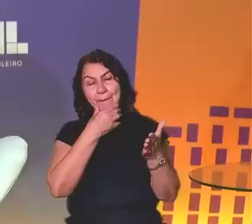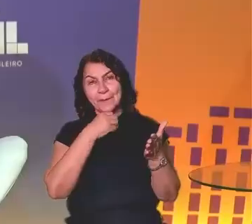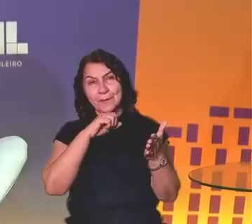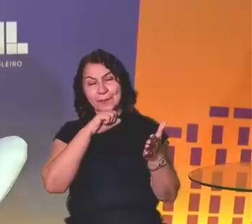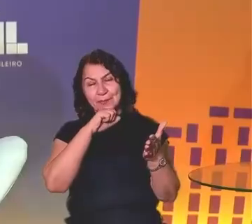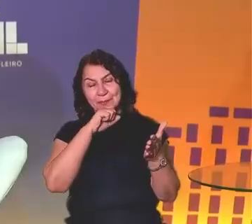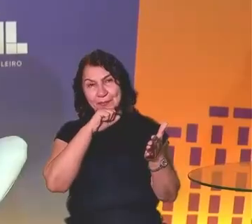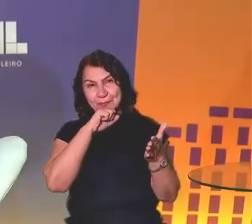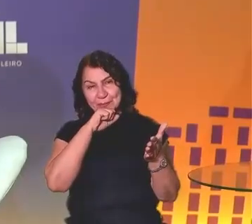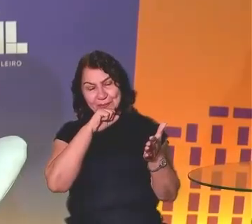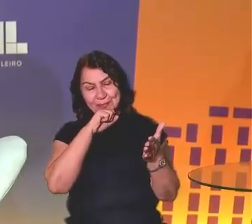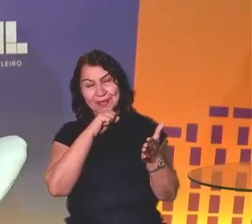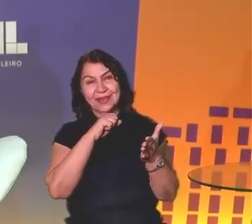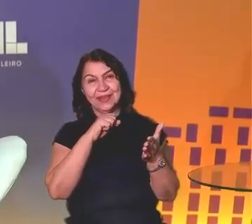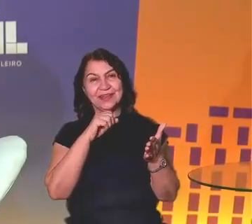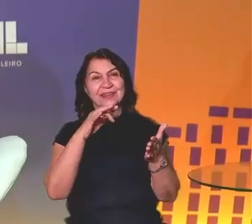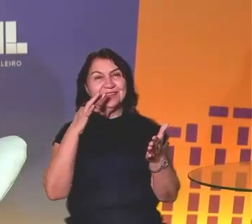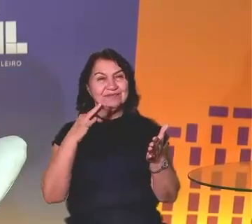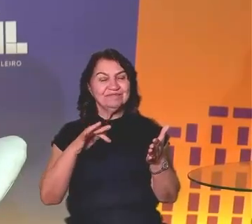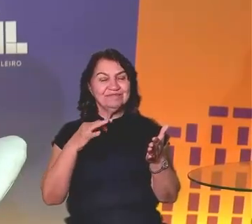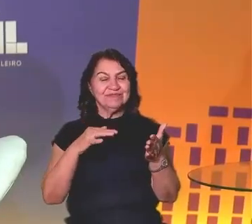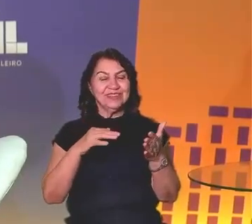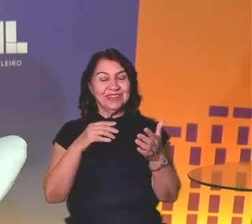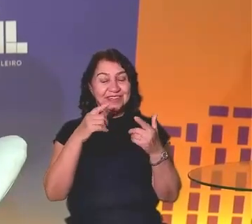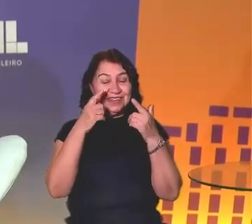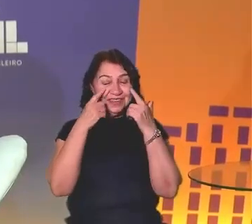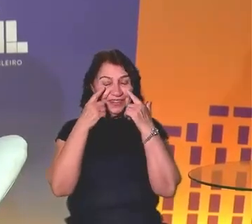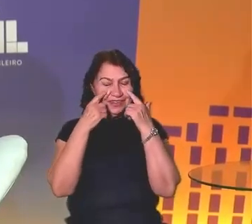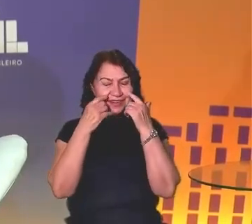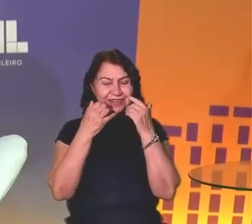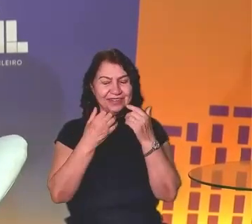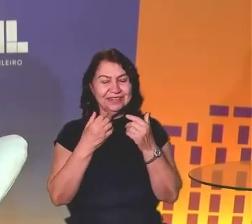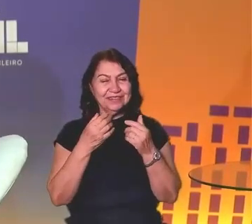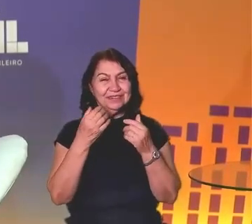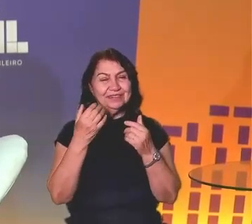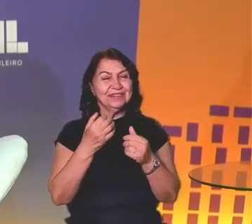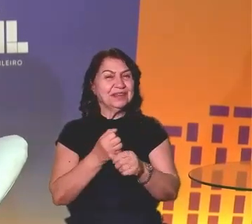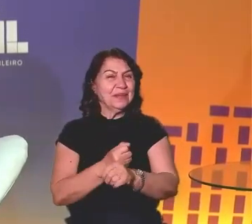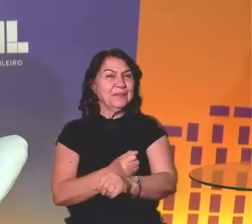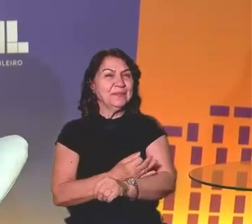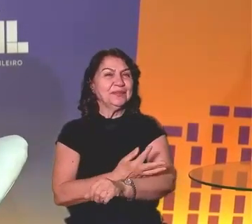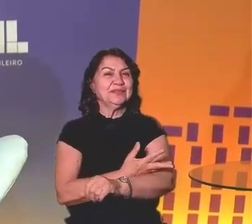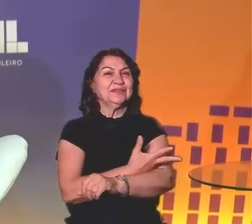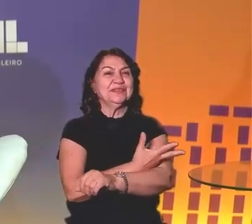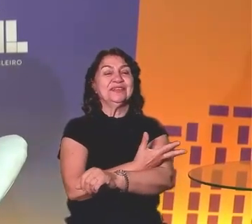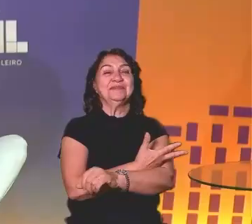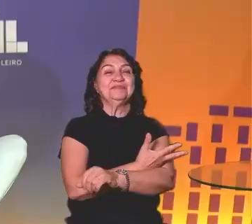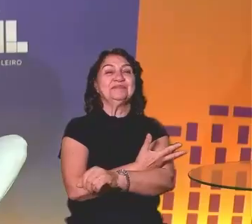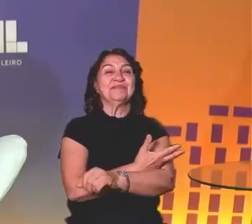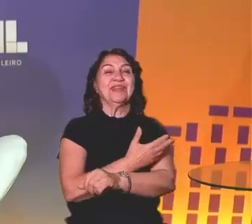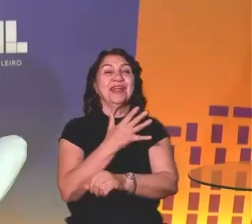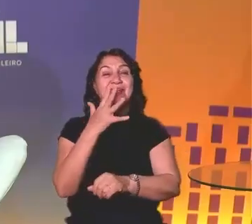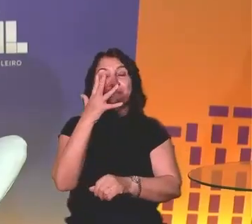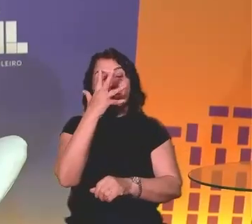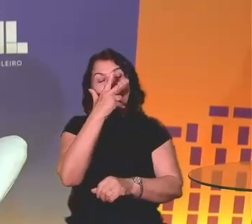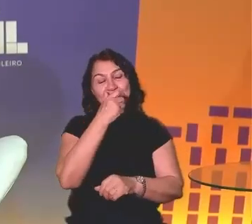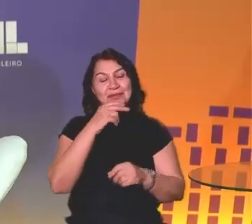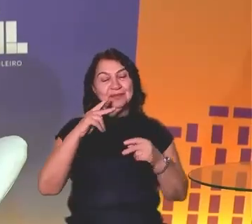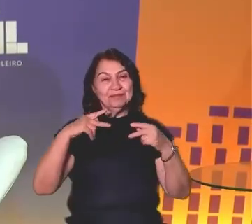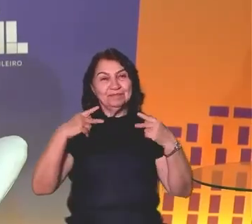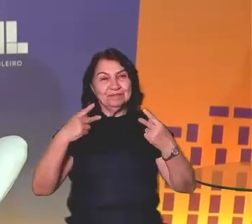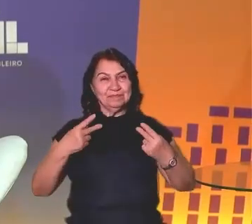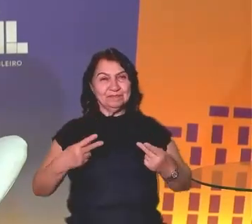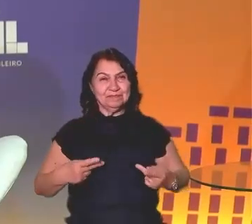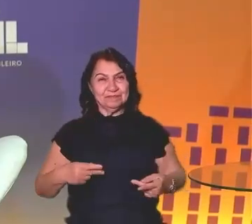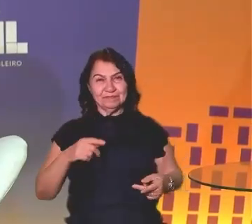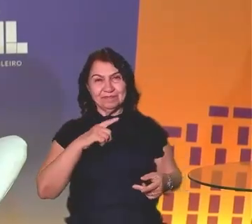o olhinho deles brilhando, mas aquilo é totalmente proposital. Por que que eu faço isso? Porque eu acho que a coisa mais bonita que o ser humano pode